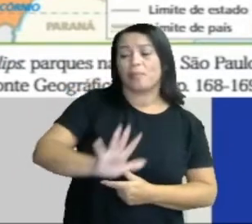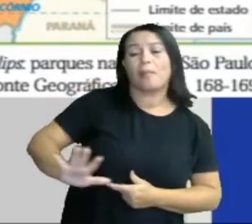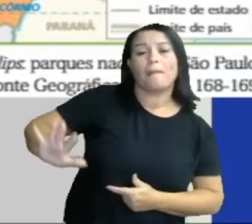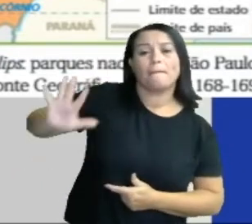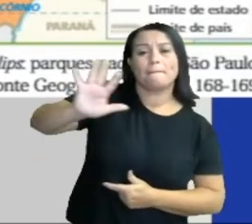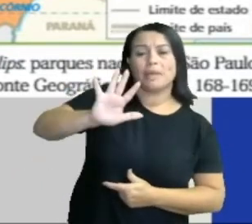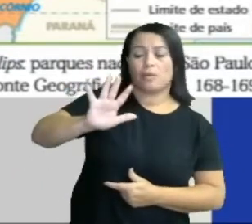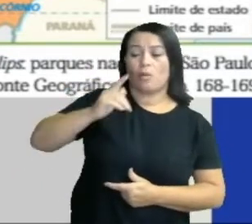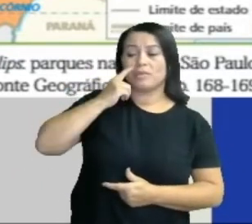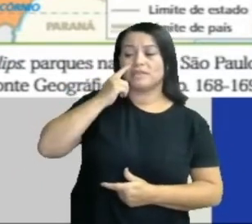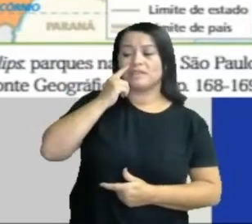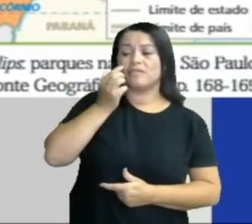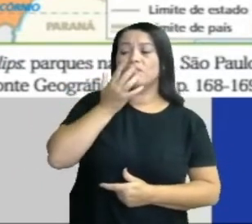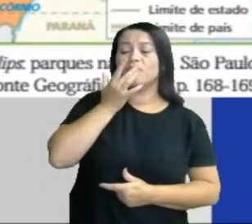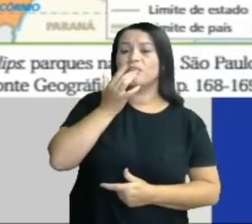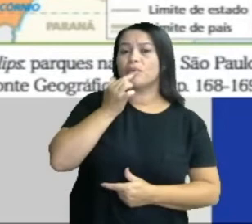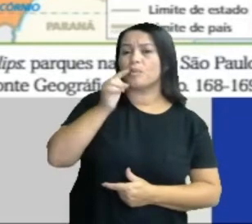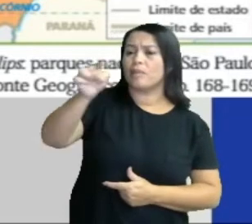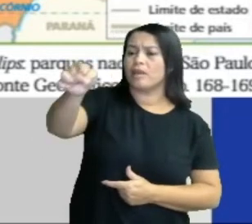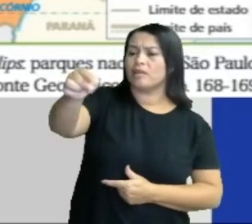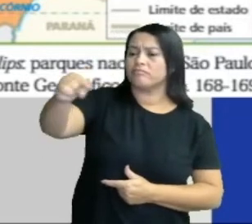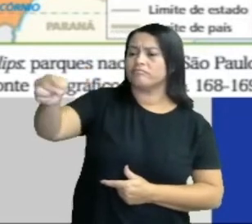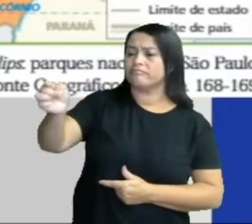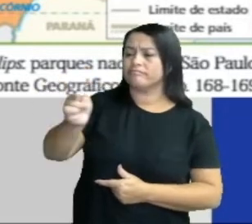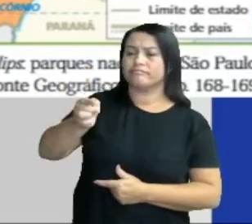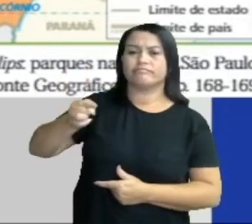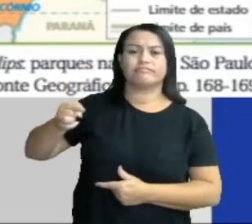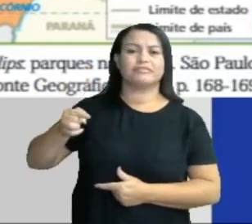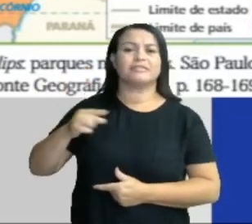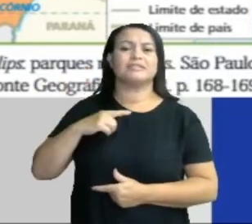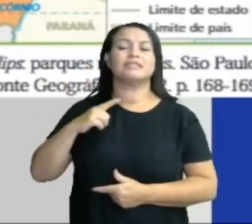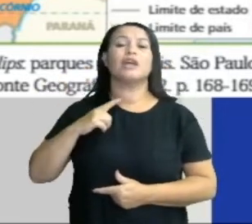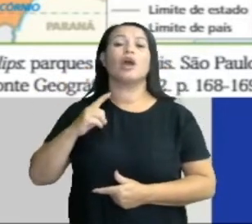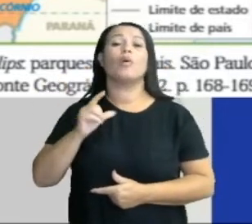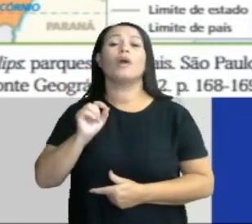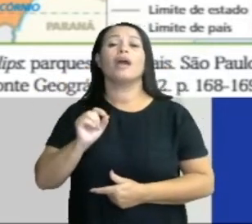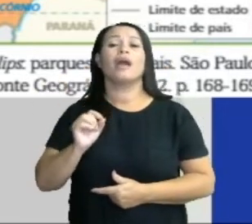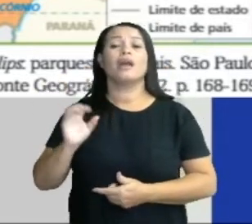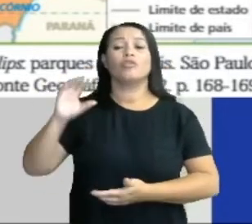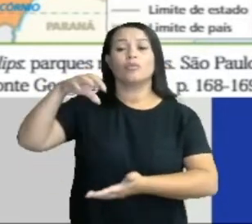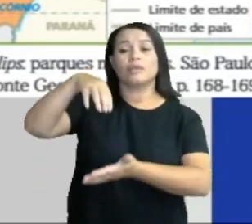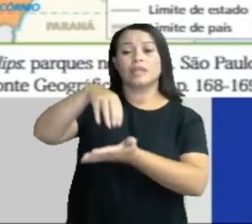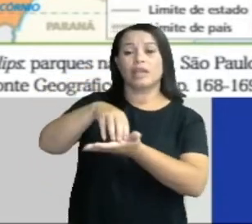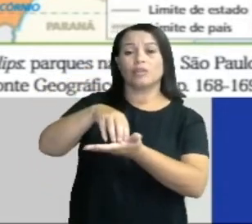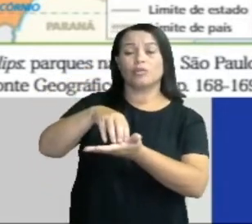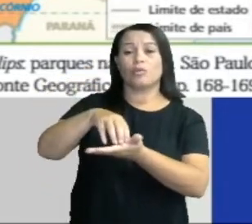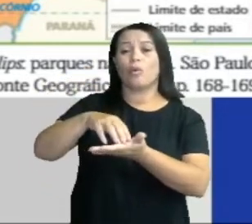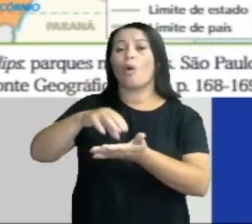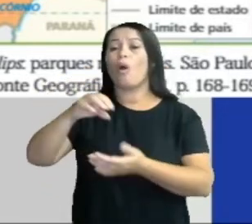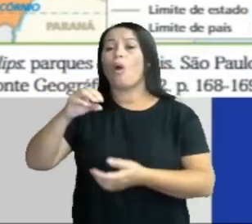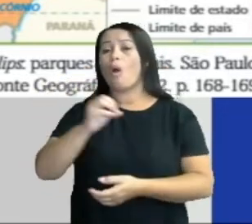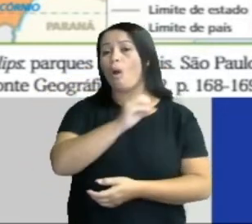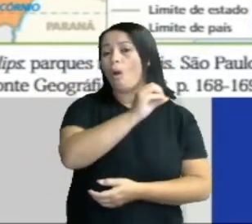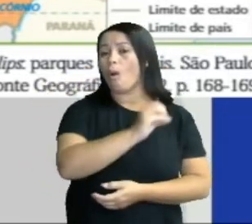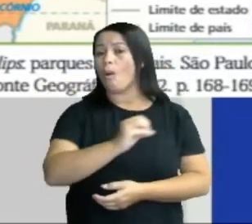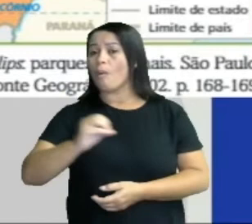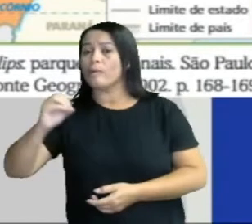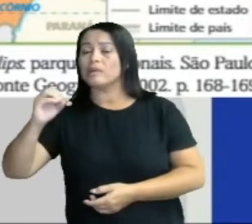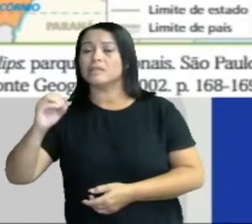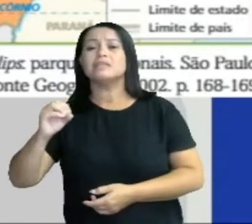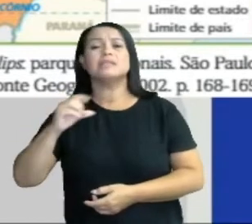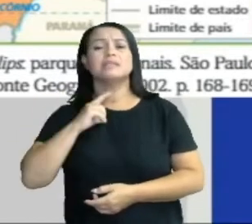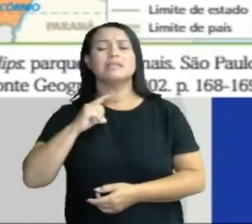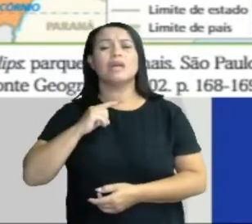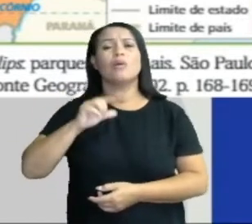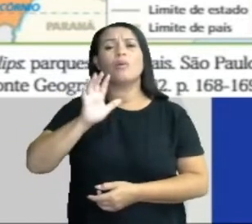área pequenininha aqui, ó. A gente tem aqui a região centro-oeste, tá? Então, esse mapa, ele abrange uma área maior, que é toda